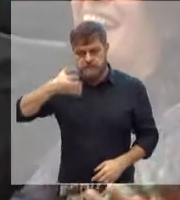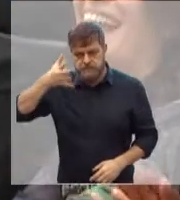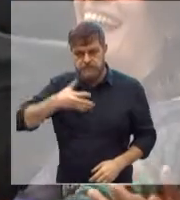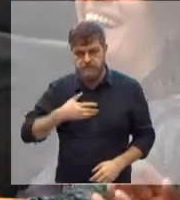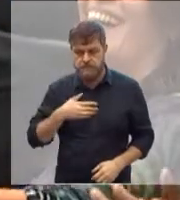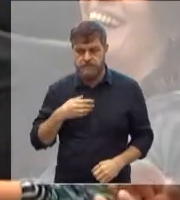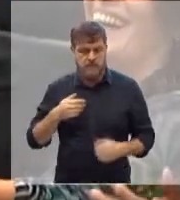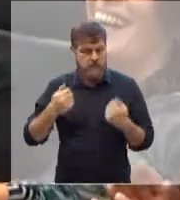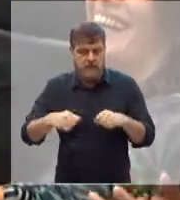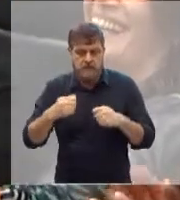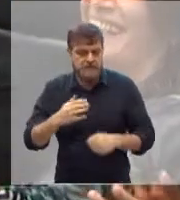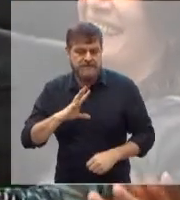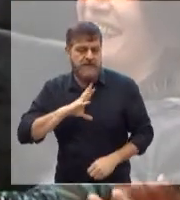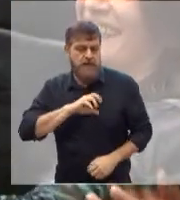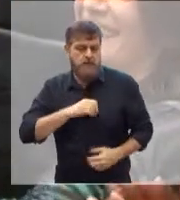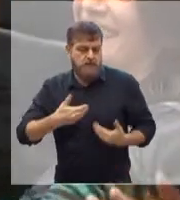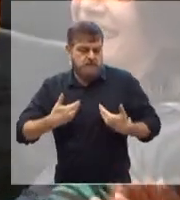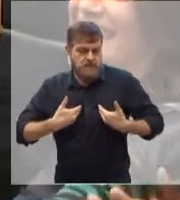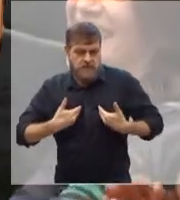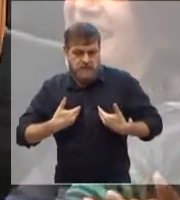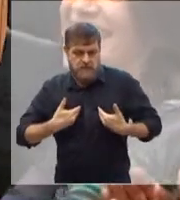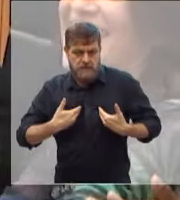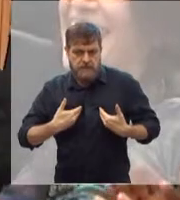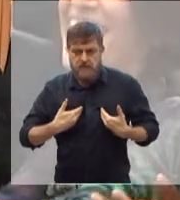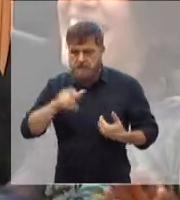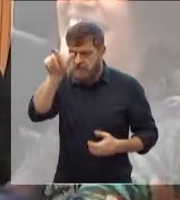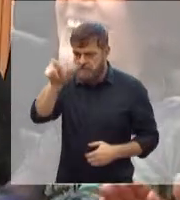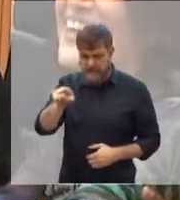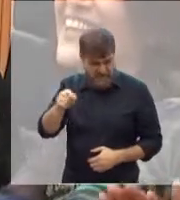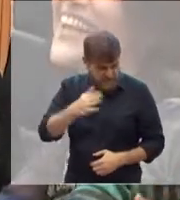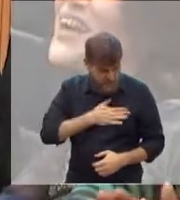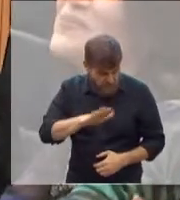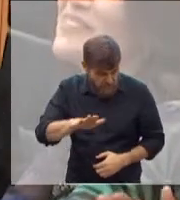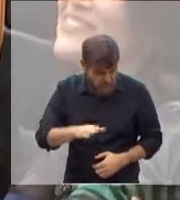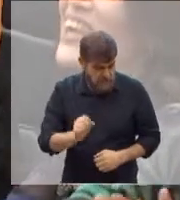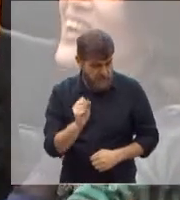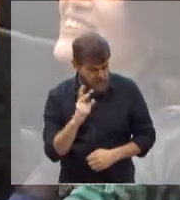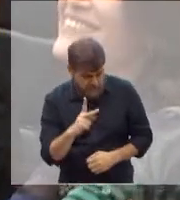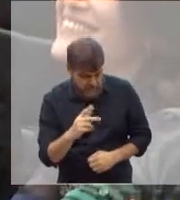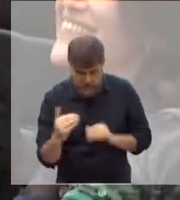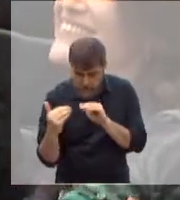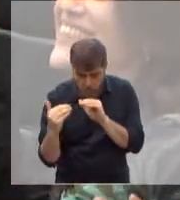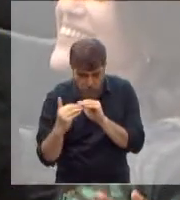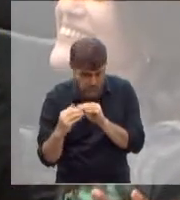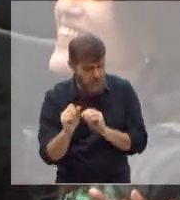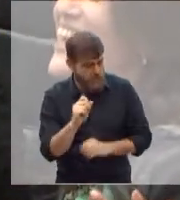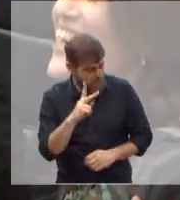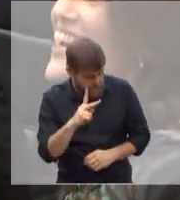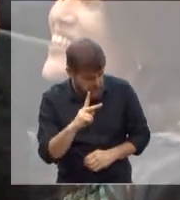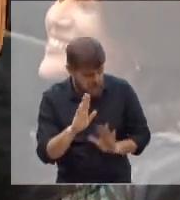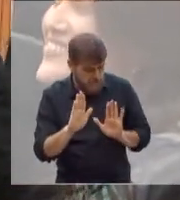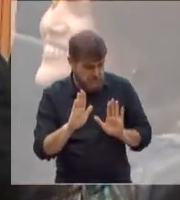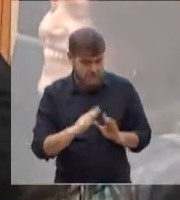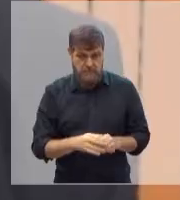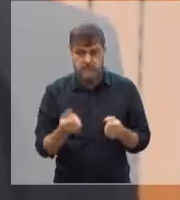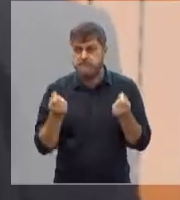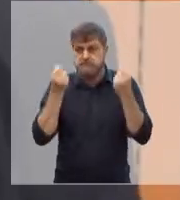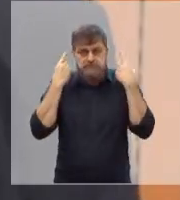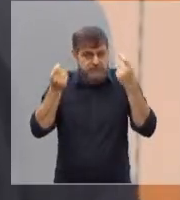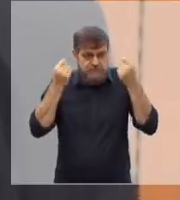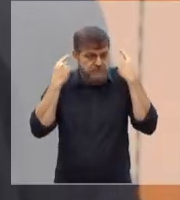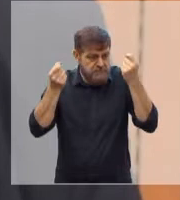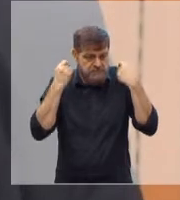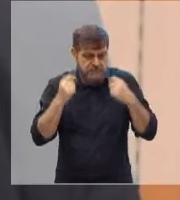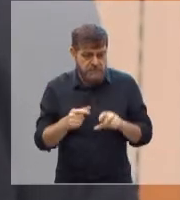que no meu discurso eu disse assim, você não precisa gostar da pessoa, não precisa concordar com a pessoa e não